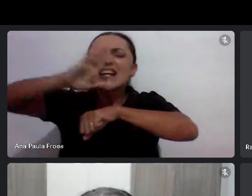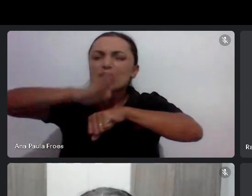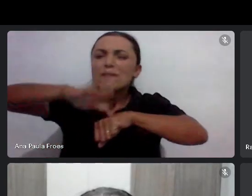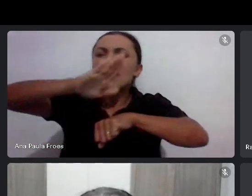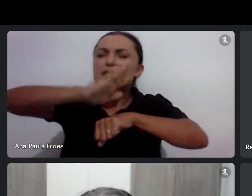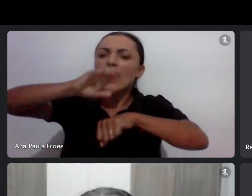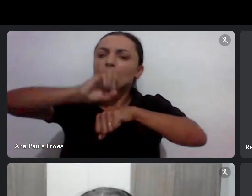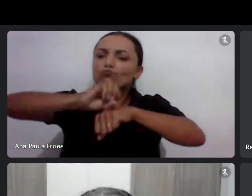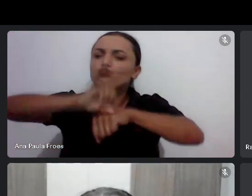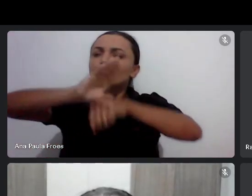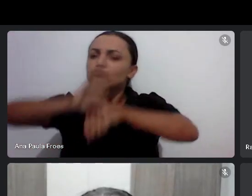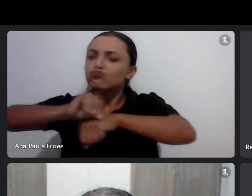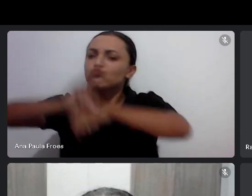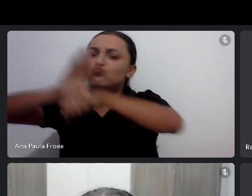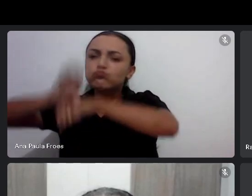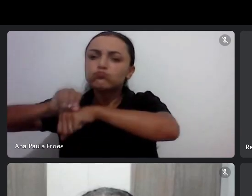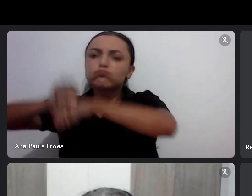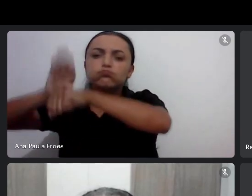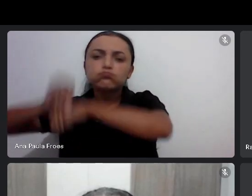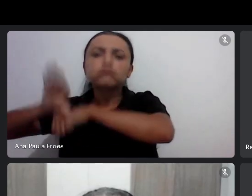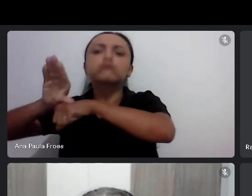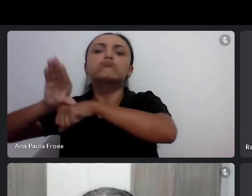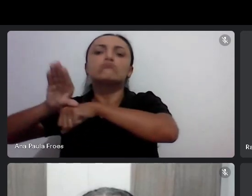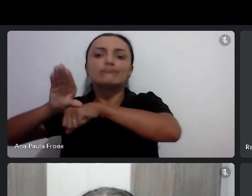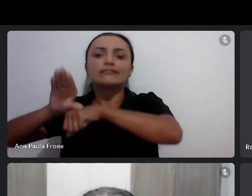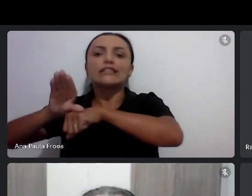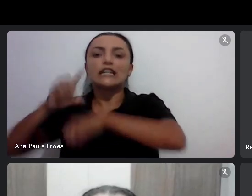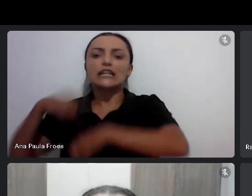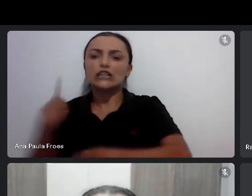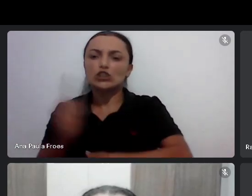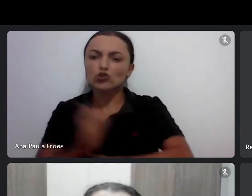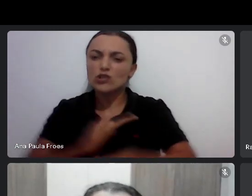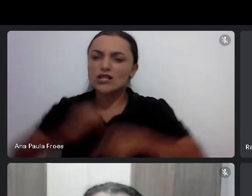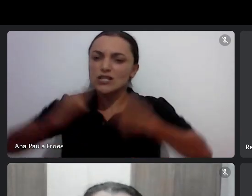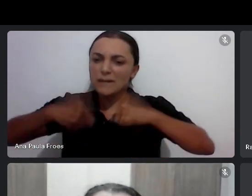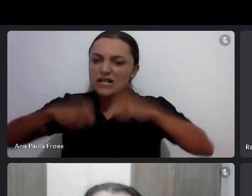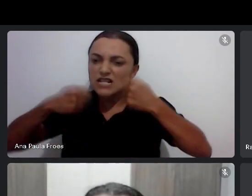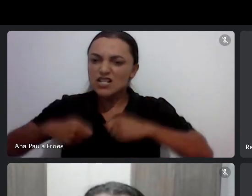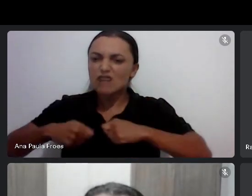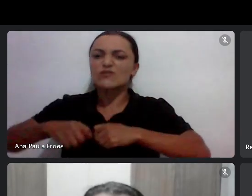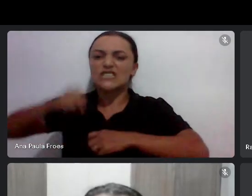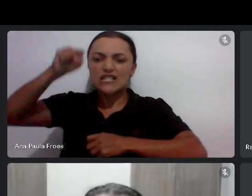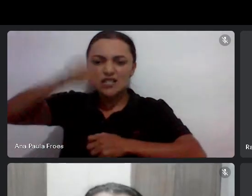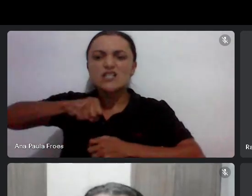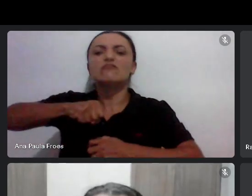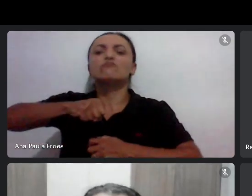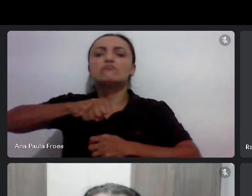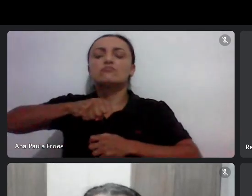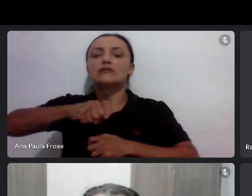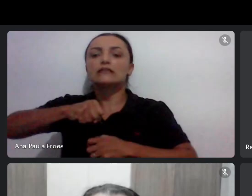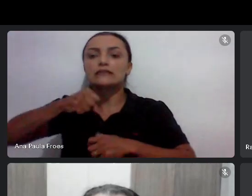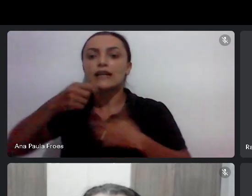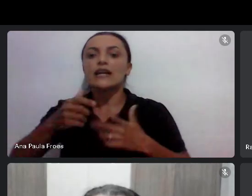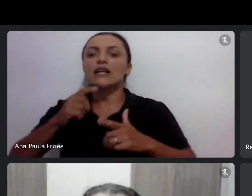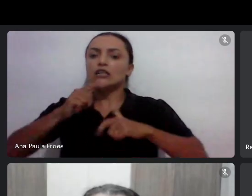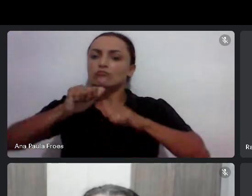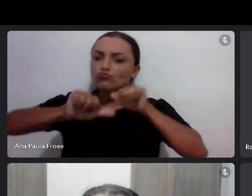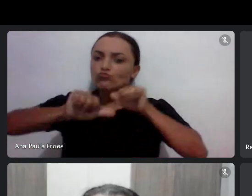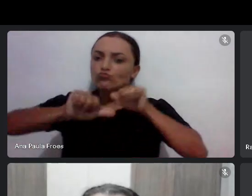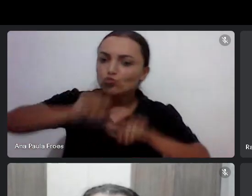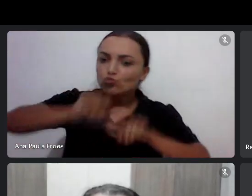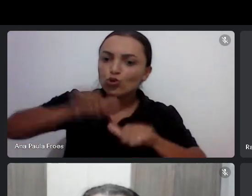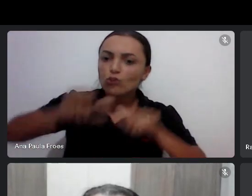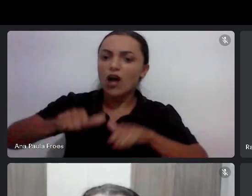consiga se tornar realmente um cidadão de fato, né? E a gente realmente não será um cidadão se a gente